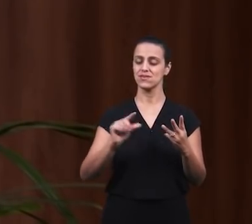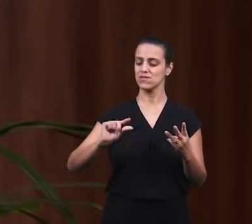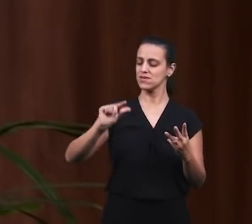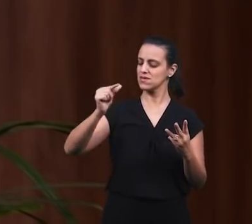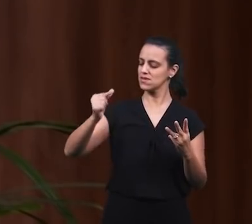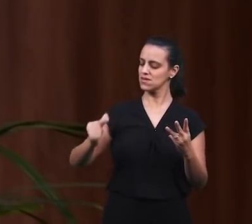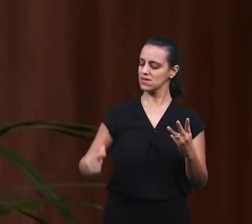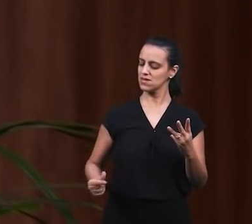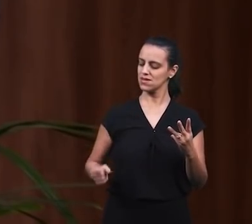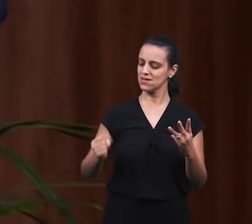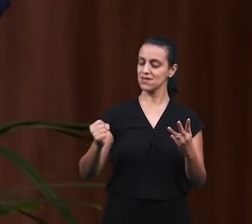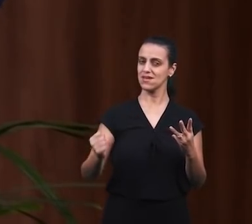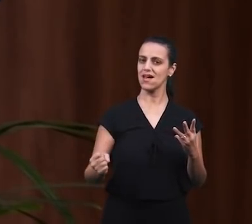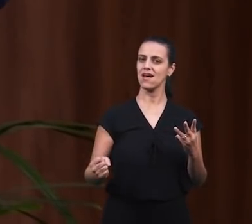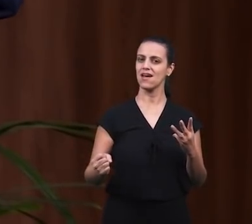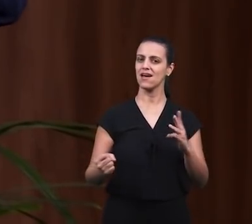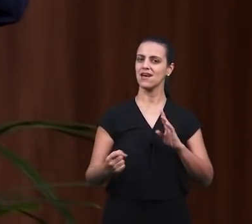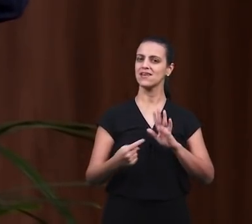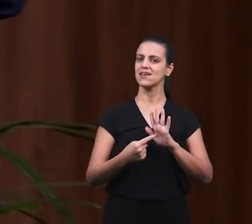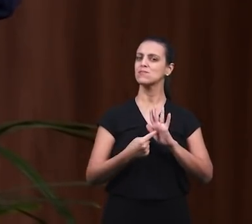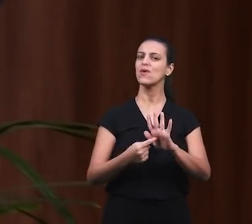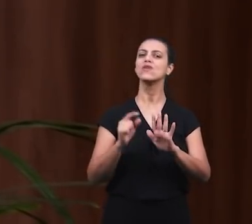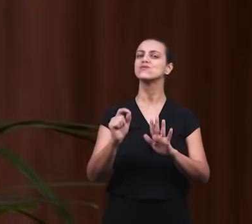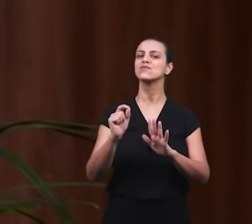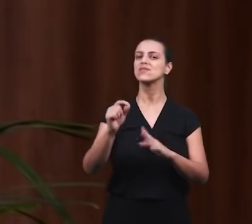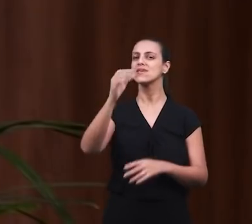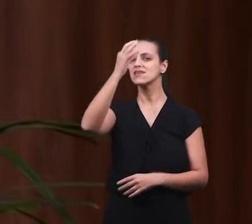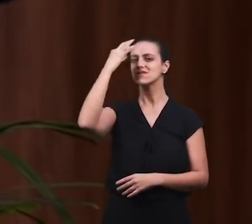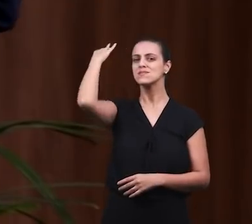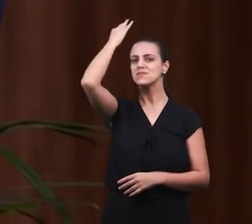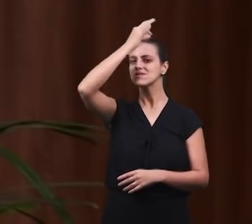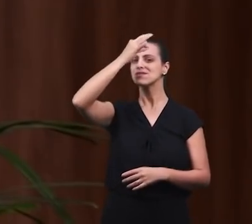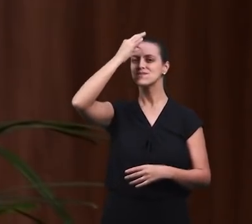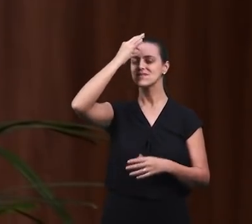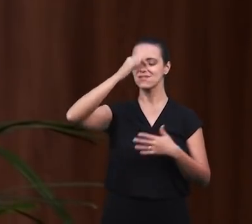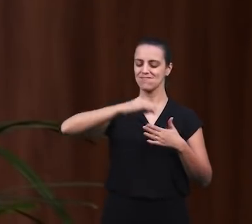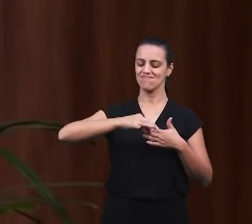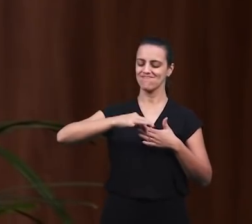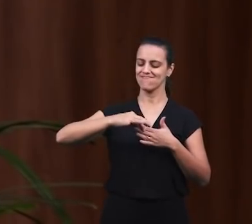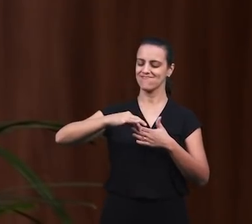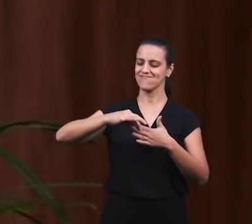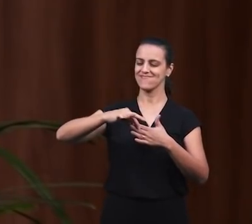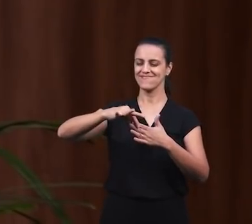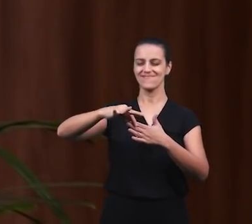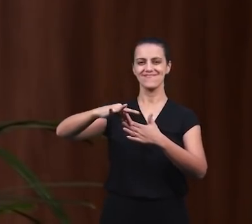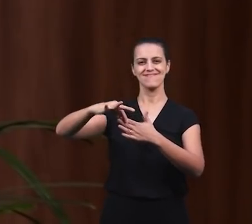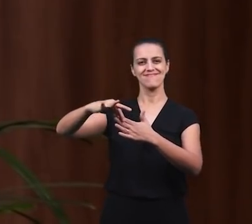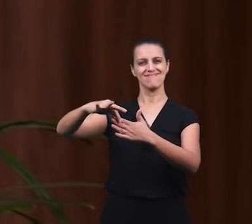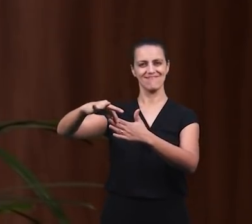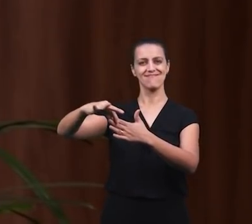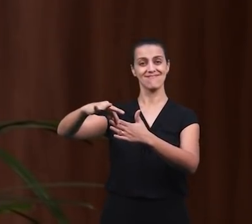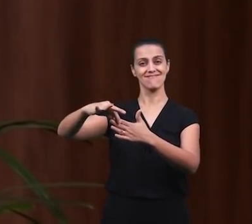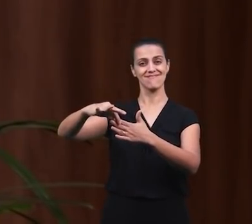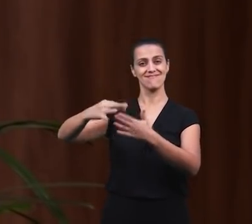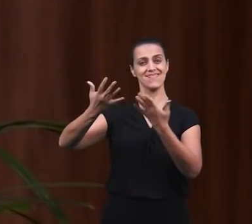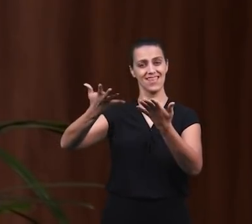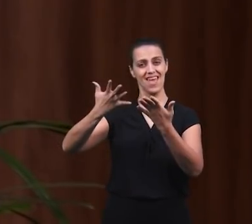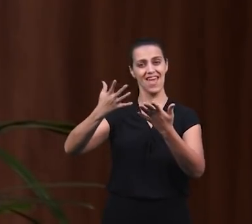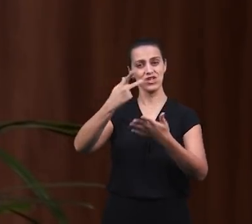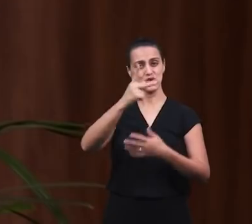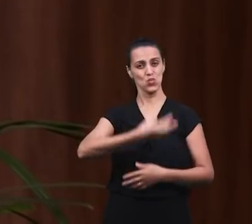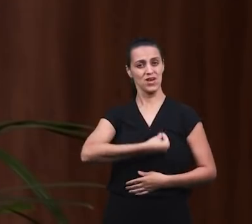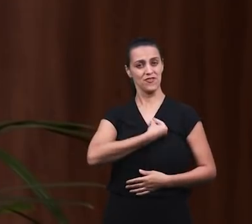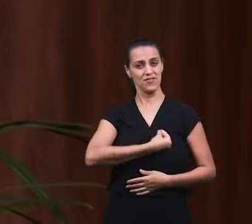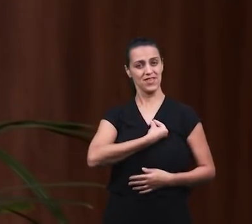a sua vida. Ele quer que você seja governado, conduzido pelo seu Espírito Santo, que